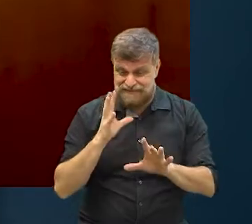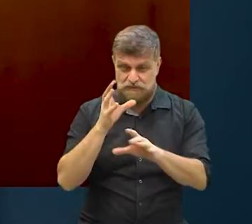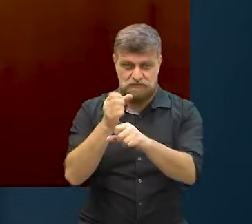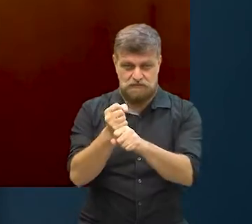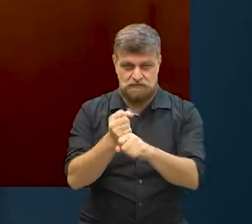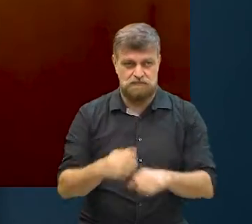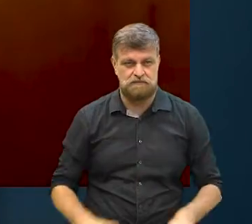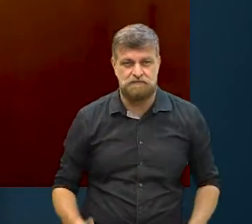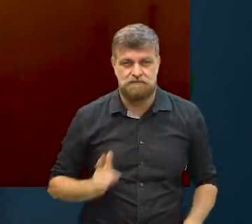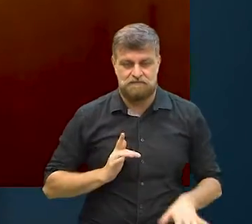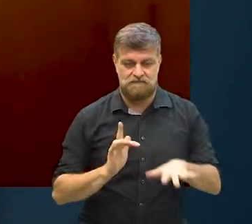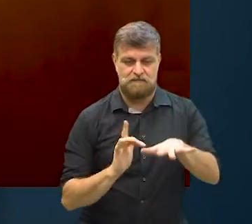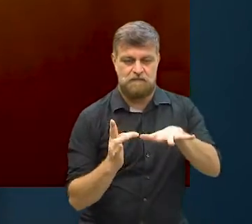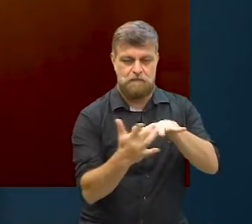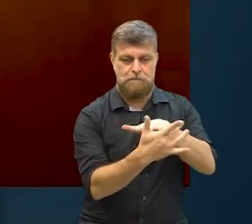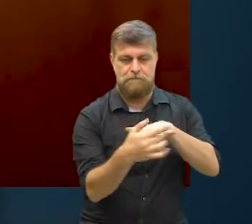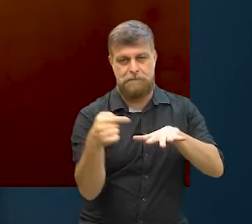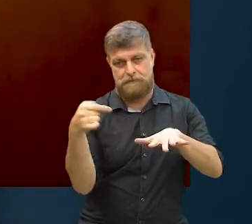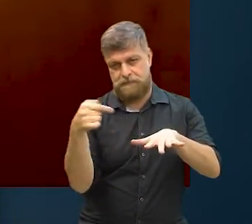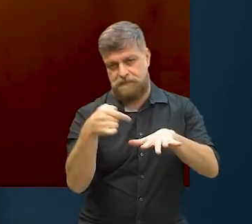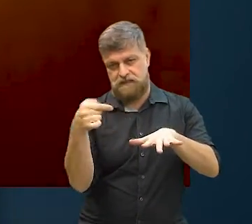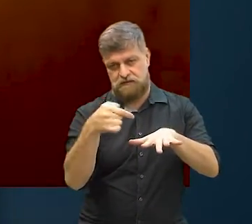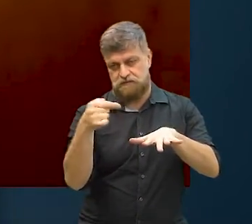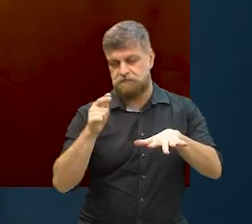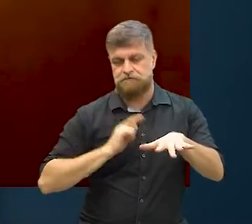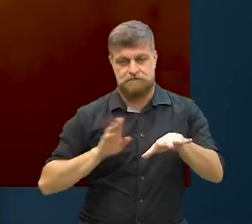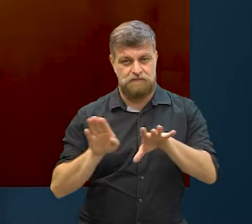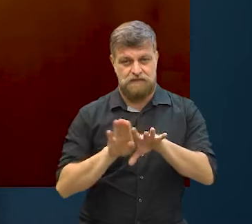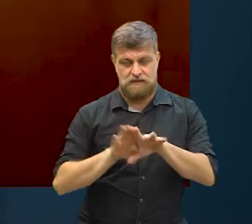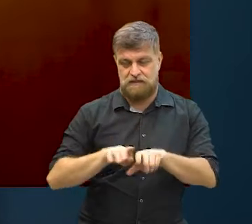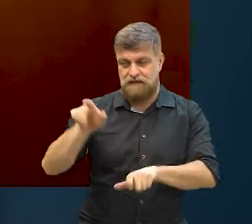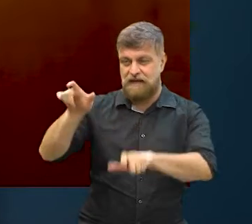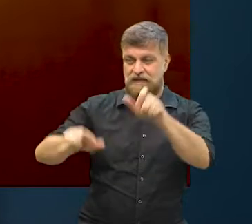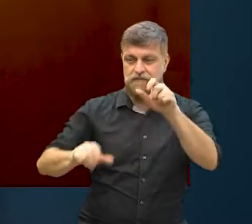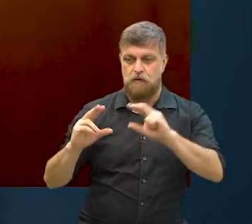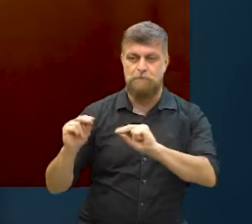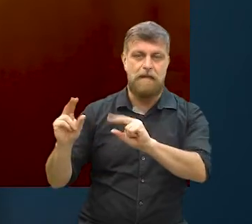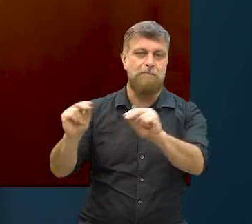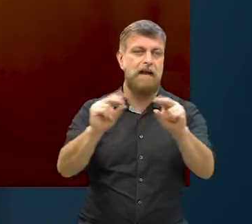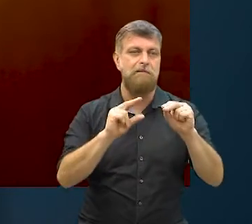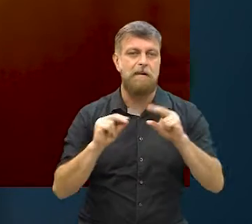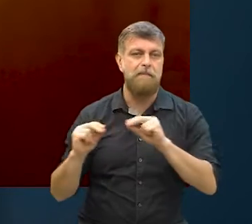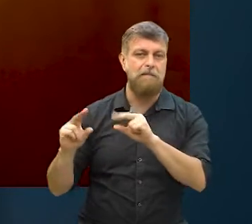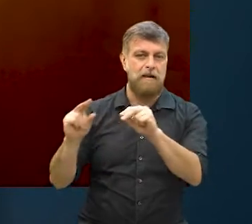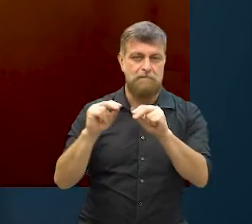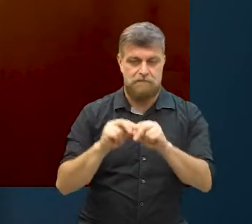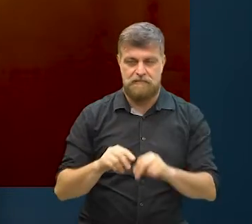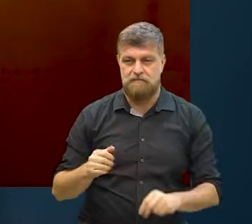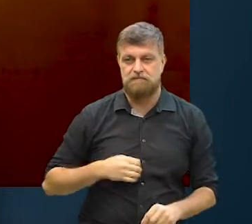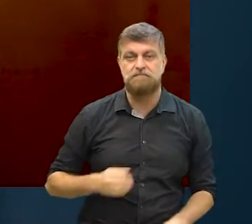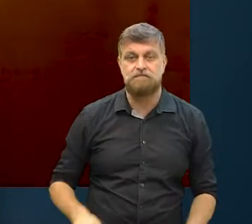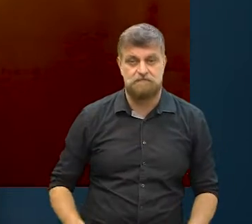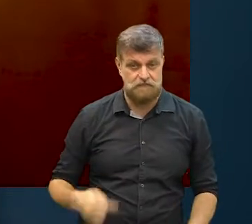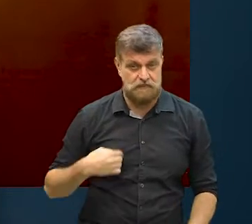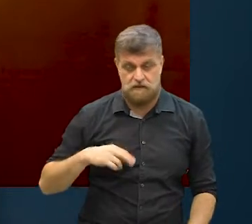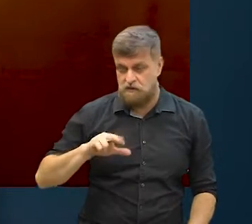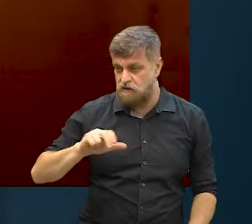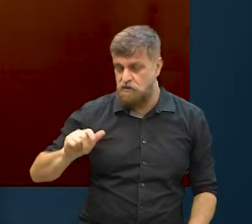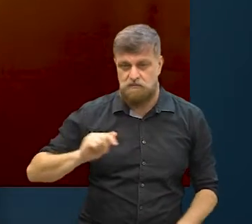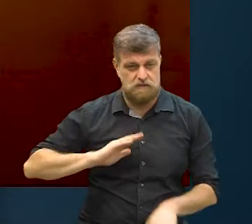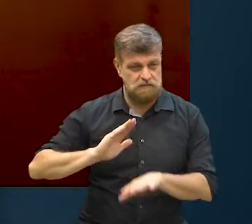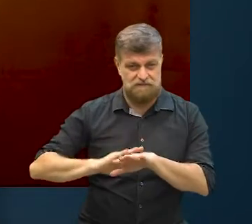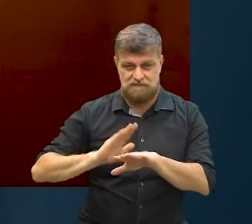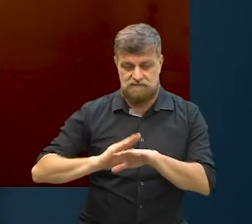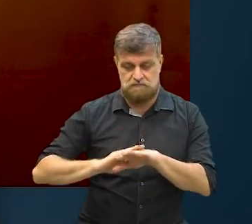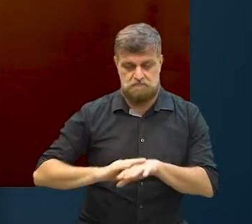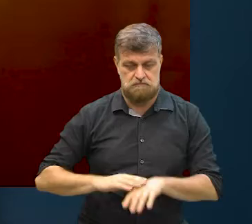isso? Menina, tudo redes sociais e indicação de boca a boca. Eu nunca fiz nada assim